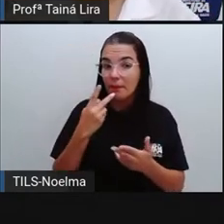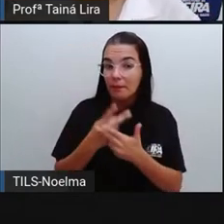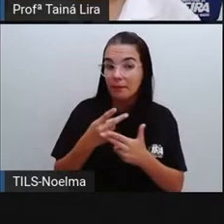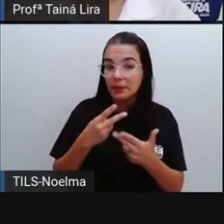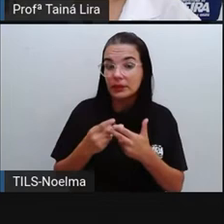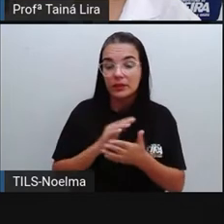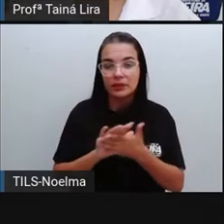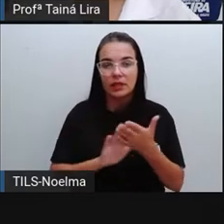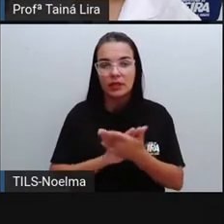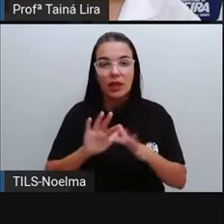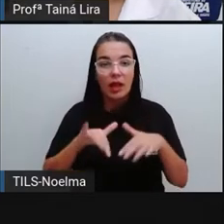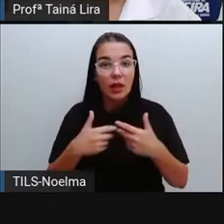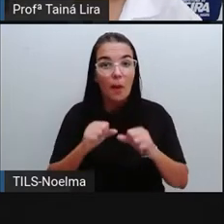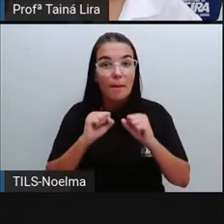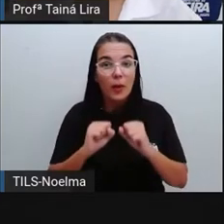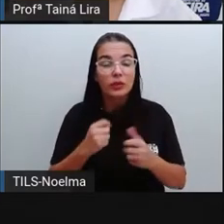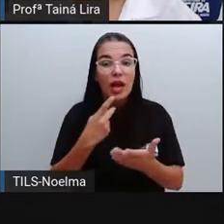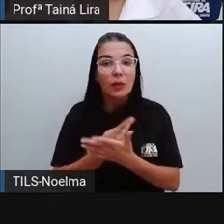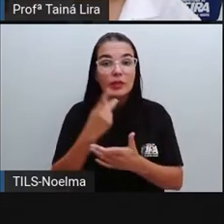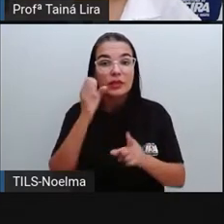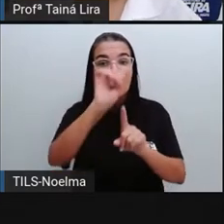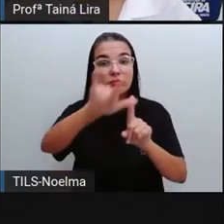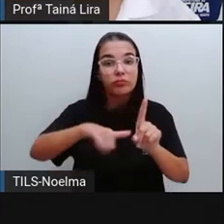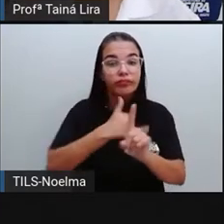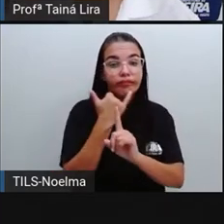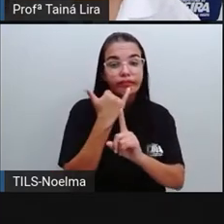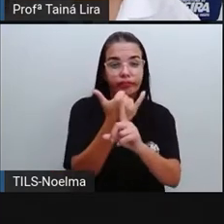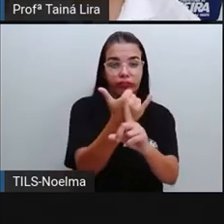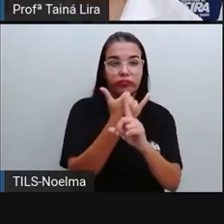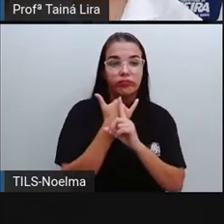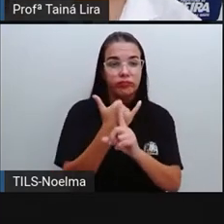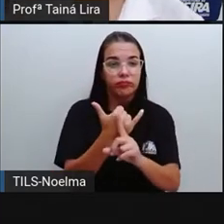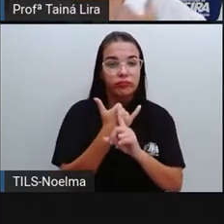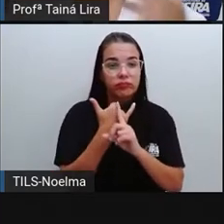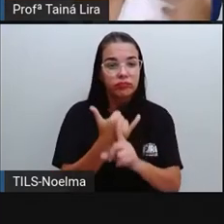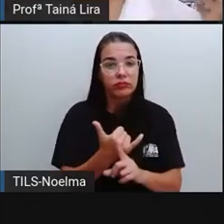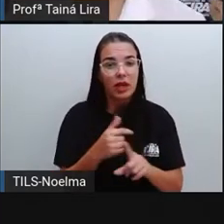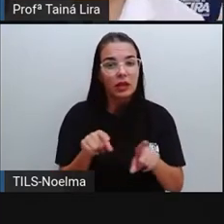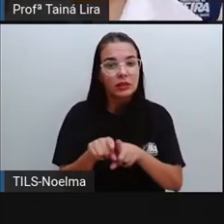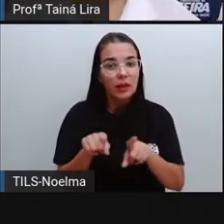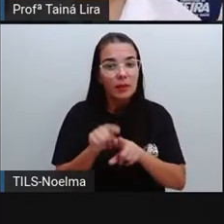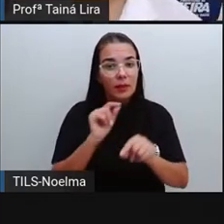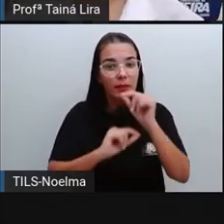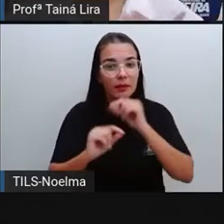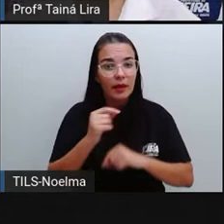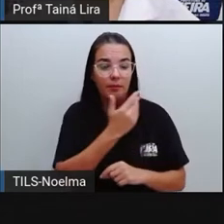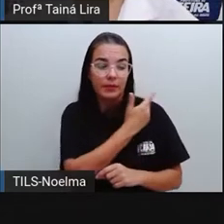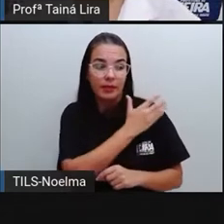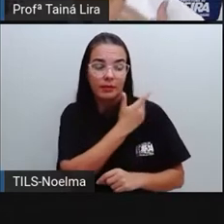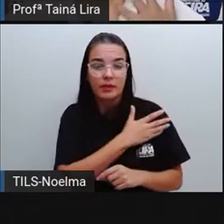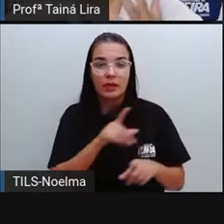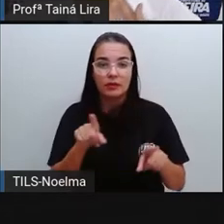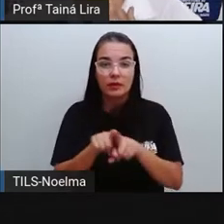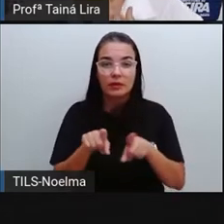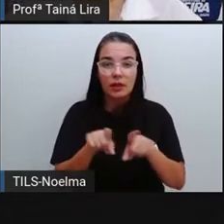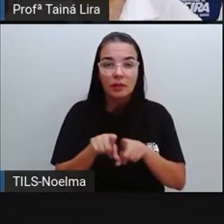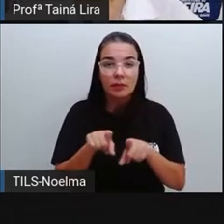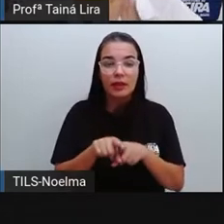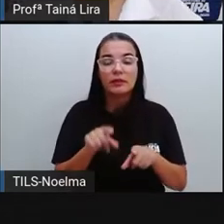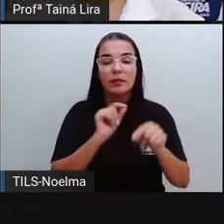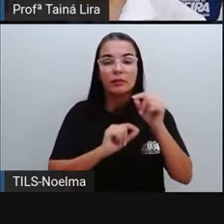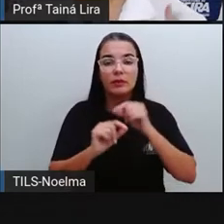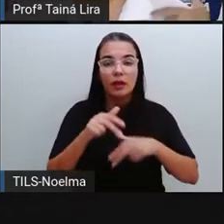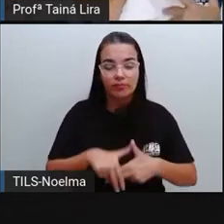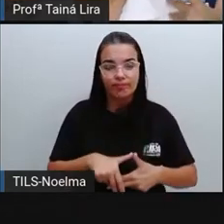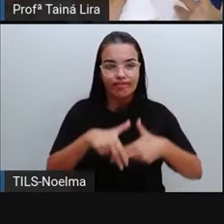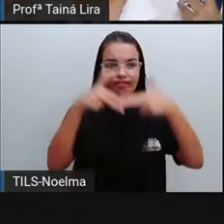isso pode levar ao bullying, ao racismo, à injúria racial e à discriminação, tá? Então, é por